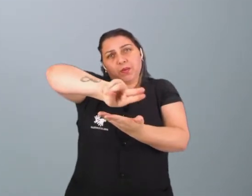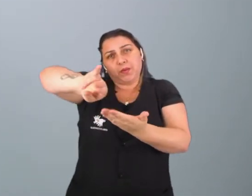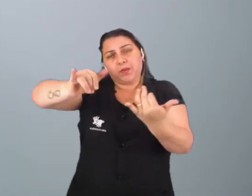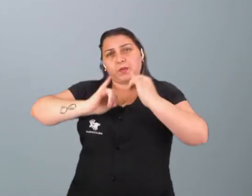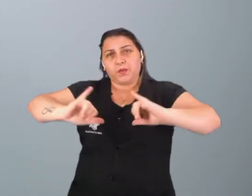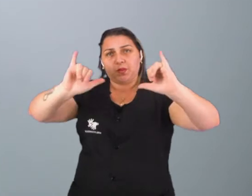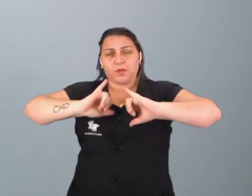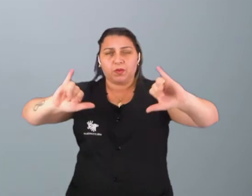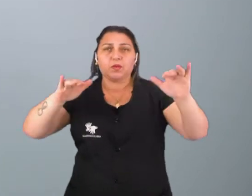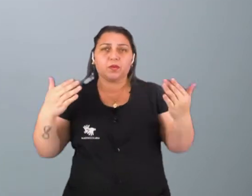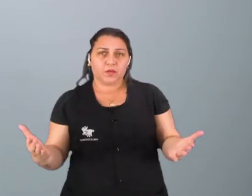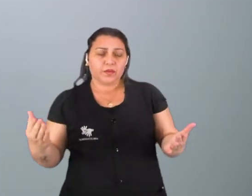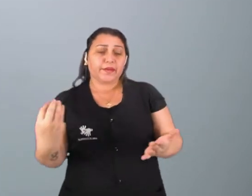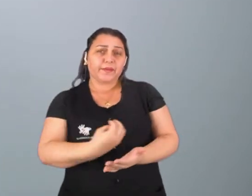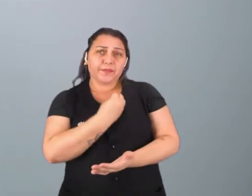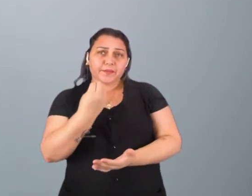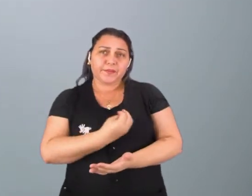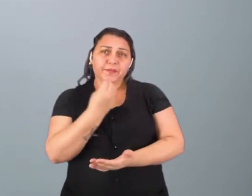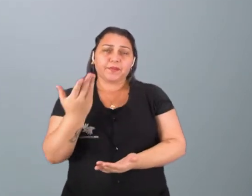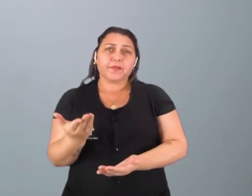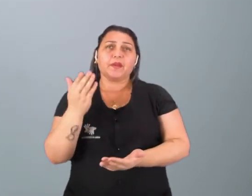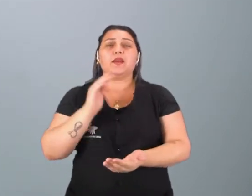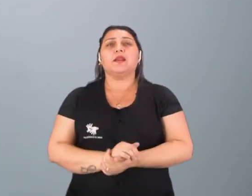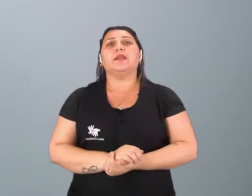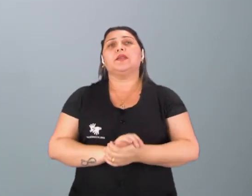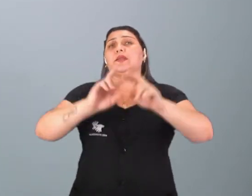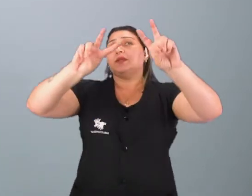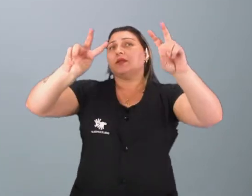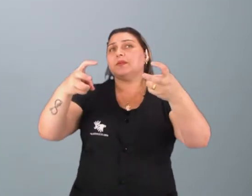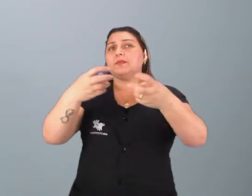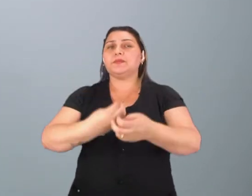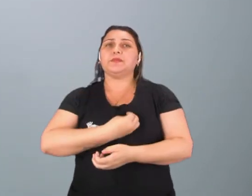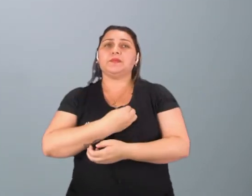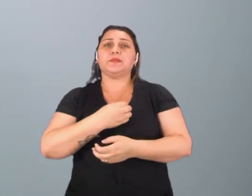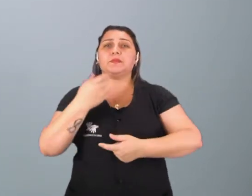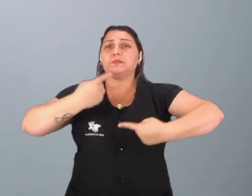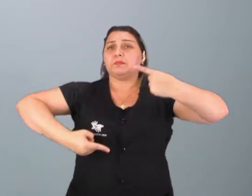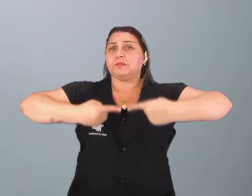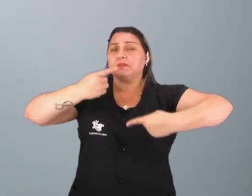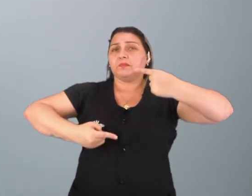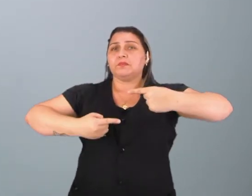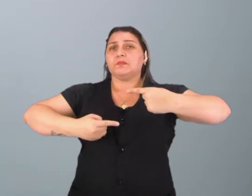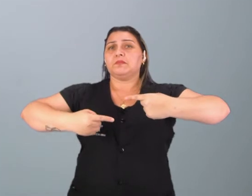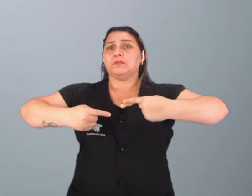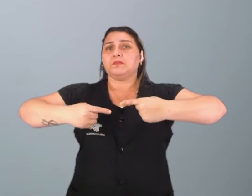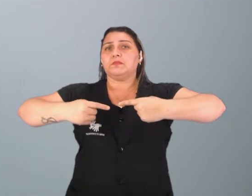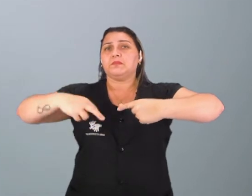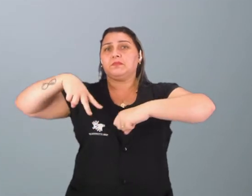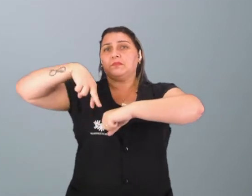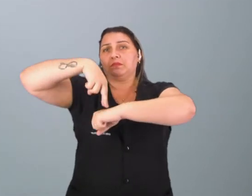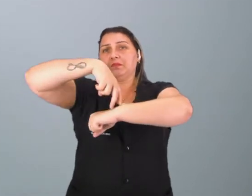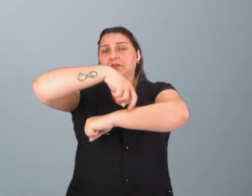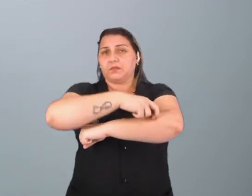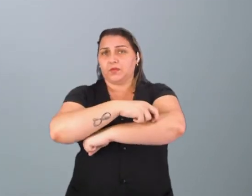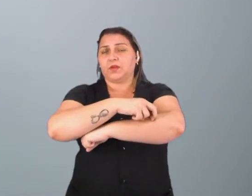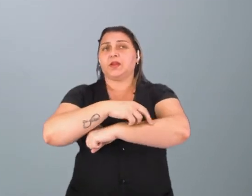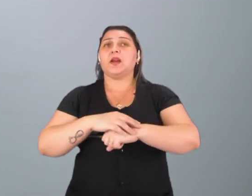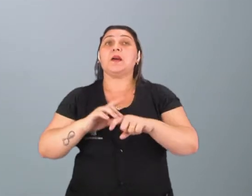formal, clara e objetiva, principalmente esses dois, clara e objetiva. Textos com